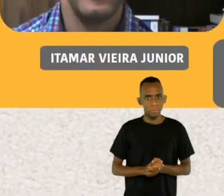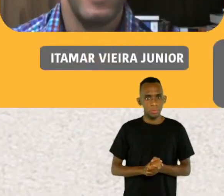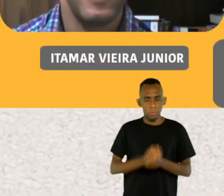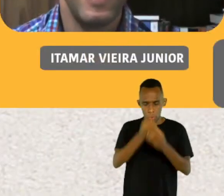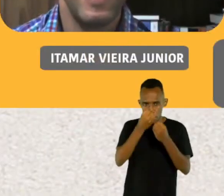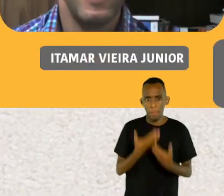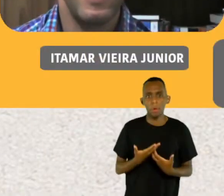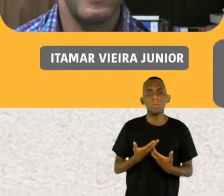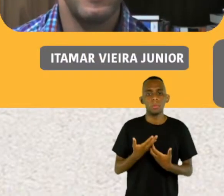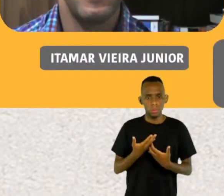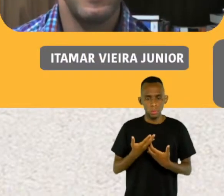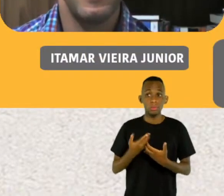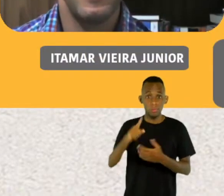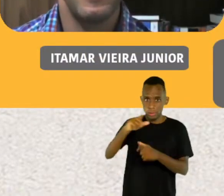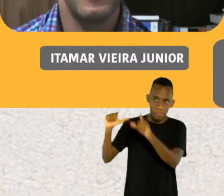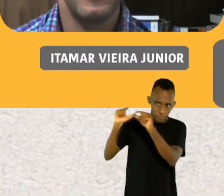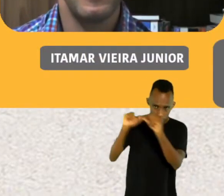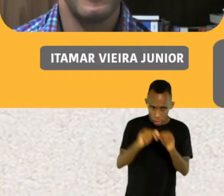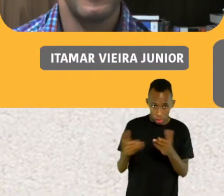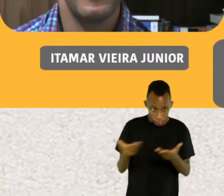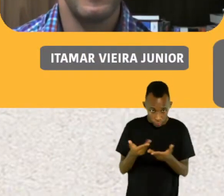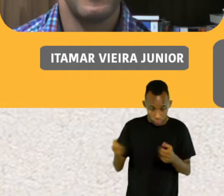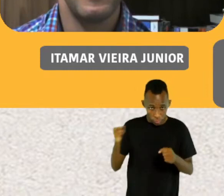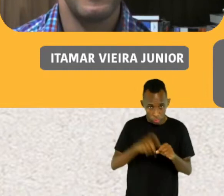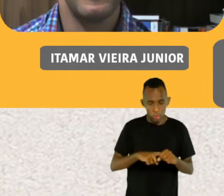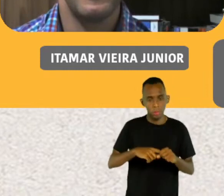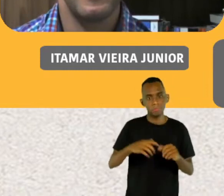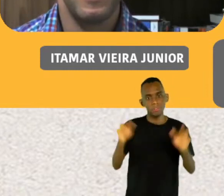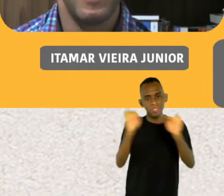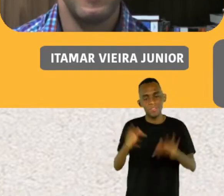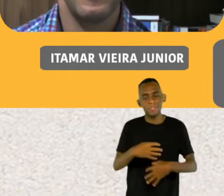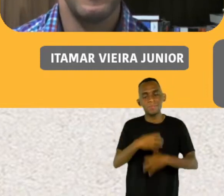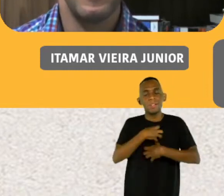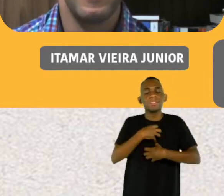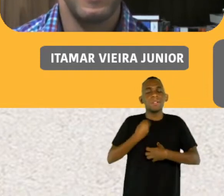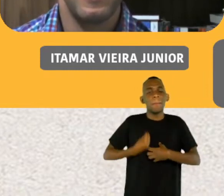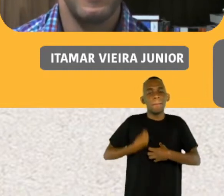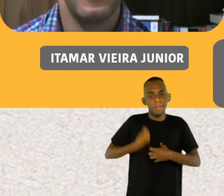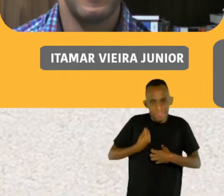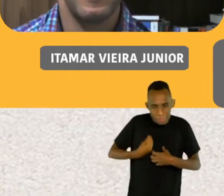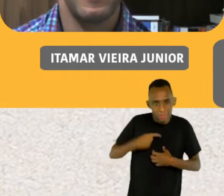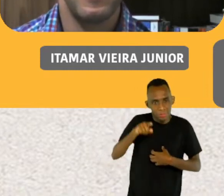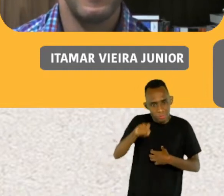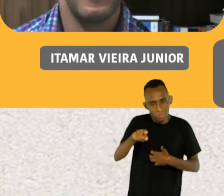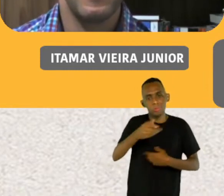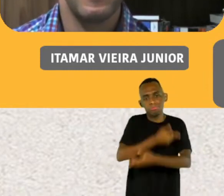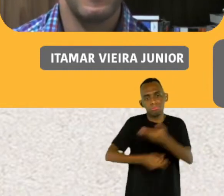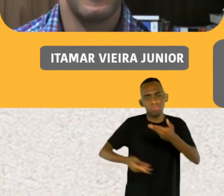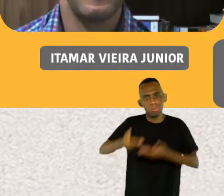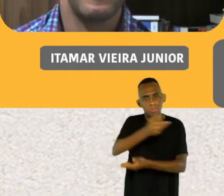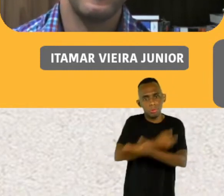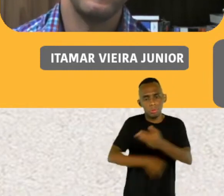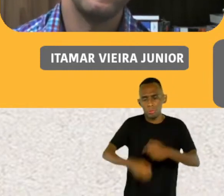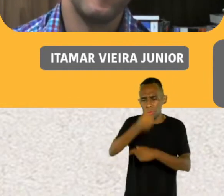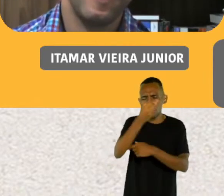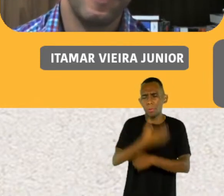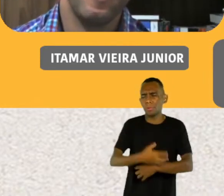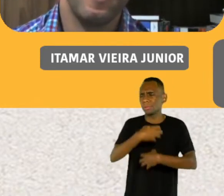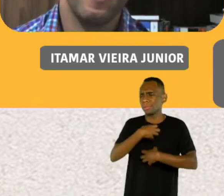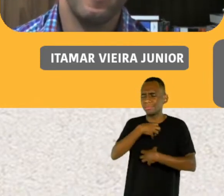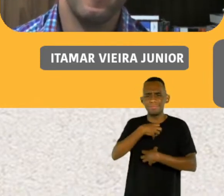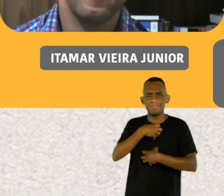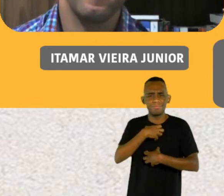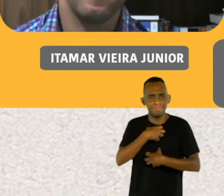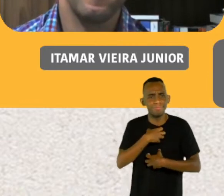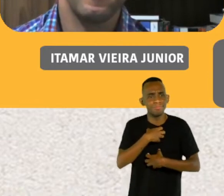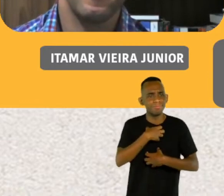de viagem, mas fiquei muito feliz com a sua presença e uma conversa agradabilíssima e de muitos